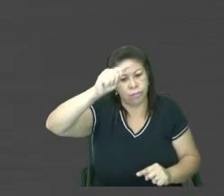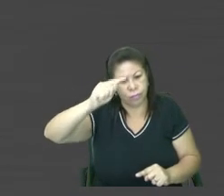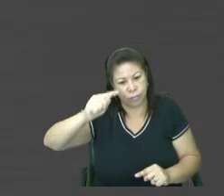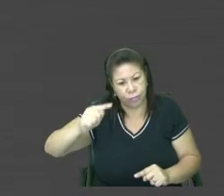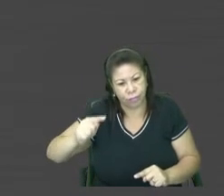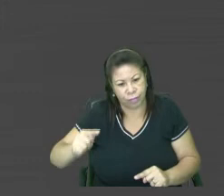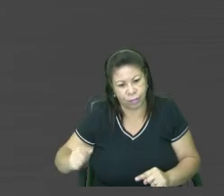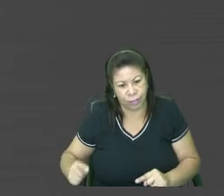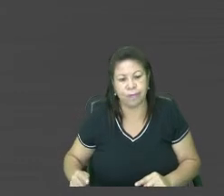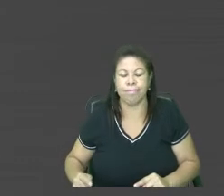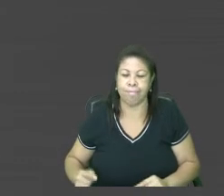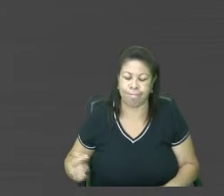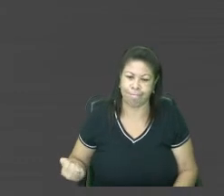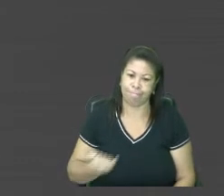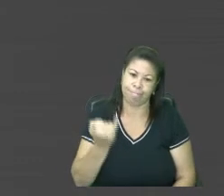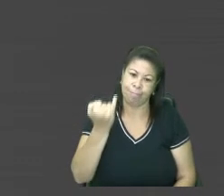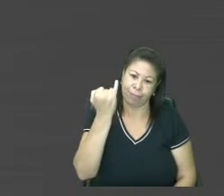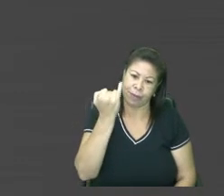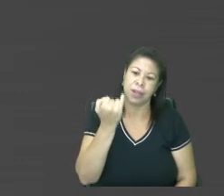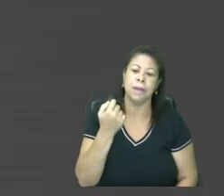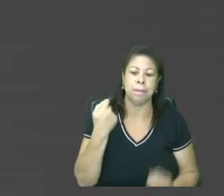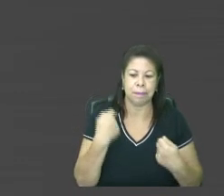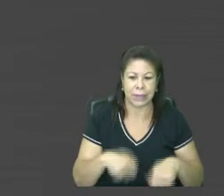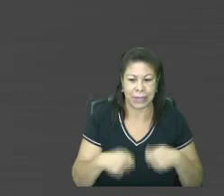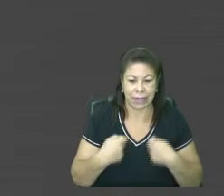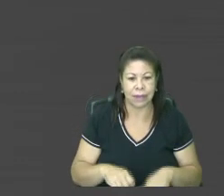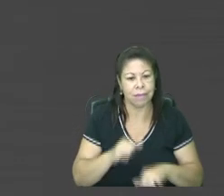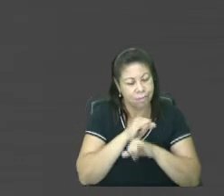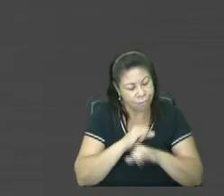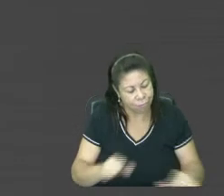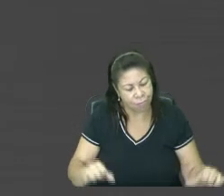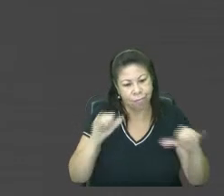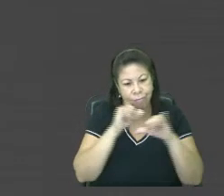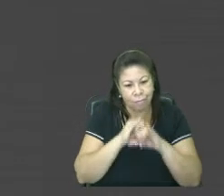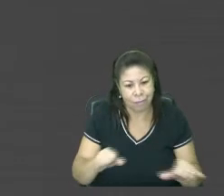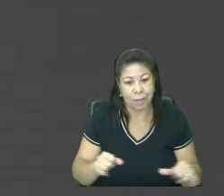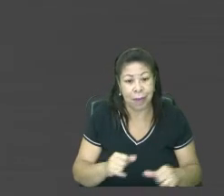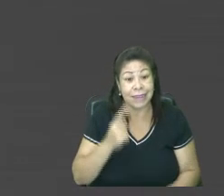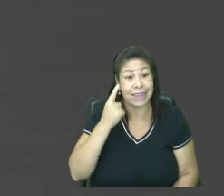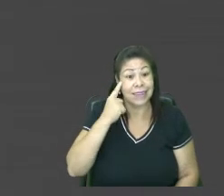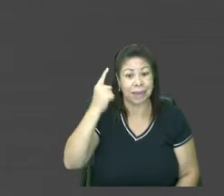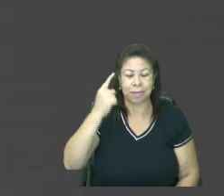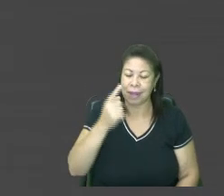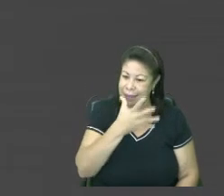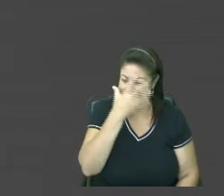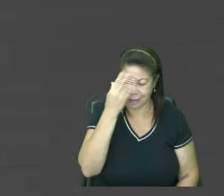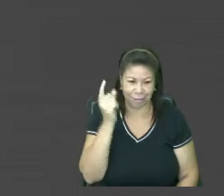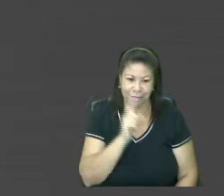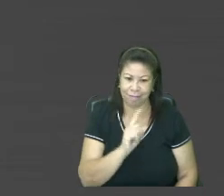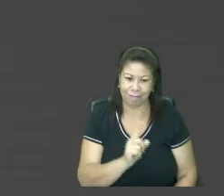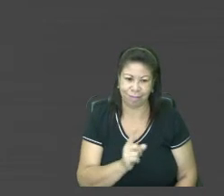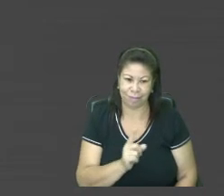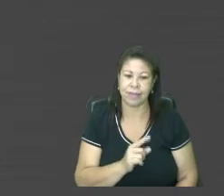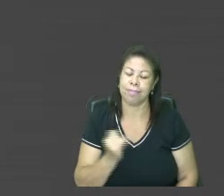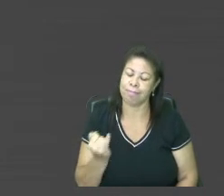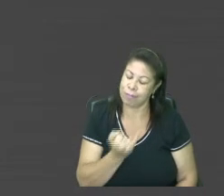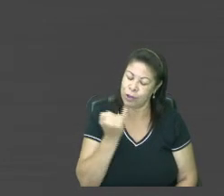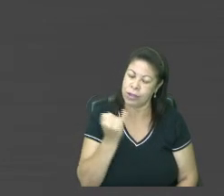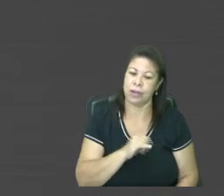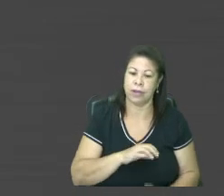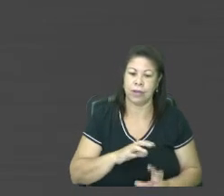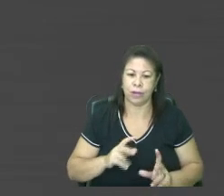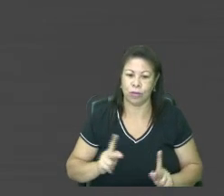a gente tem que citar muitas vezes para a gente mesmo não esquecer o quão importante é para toda a população,